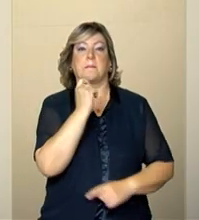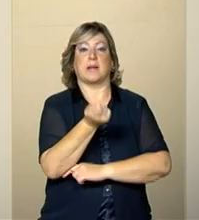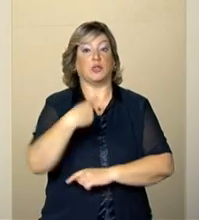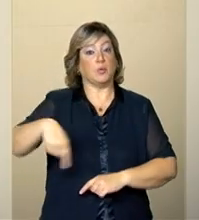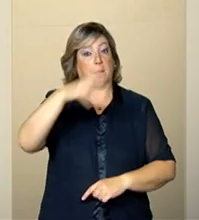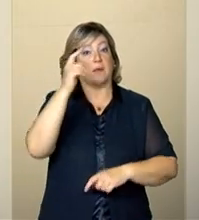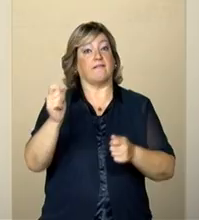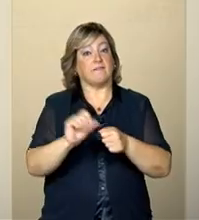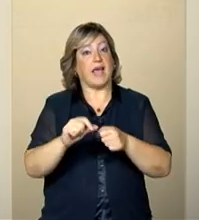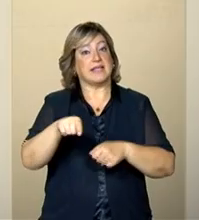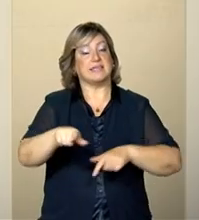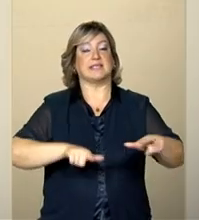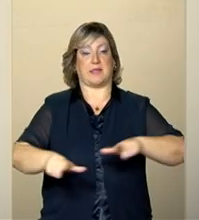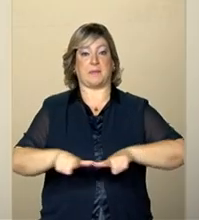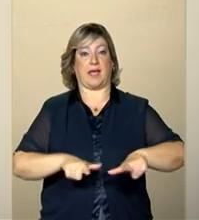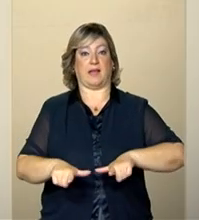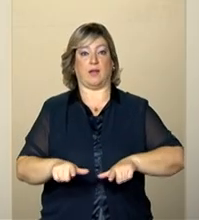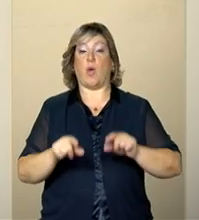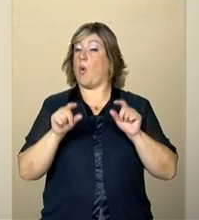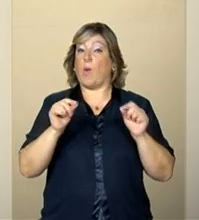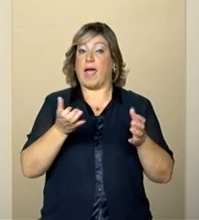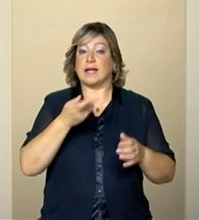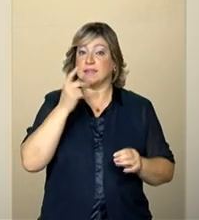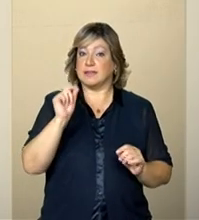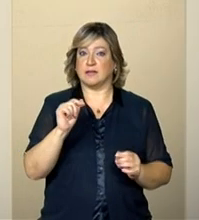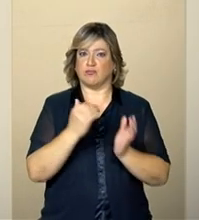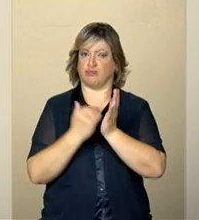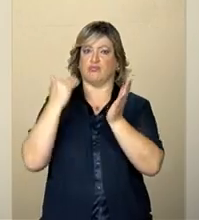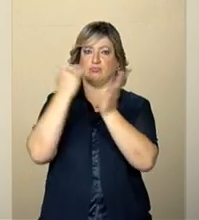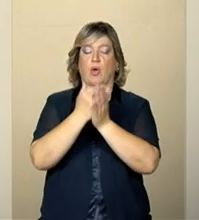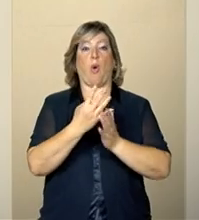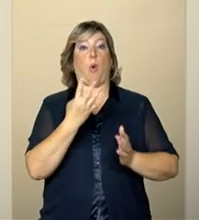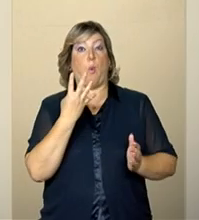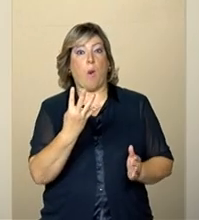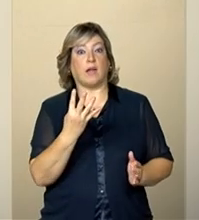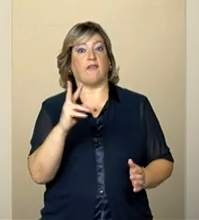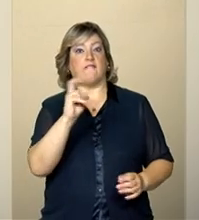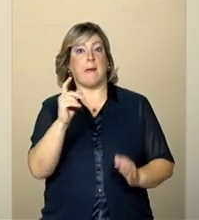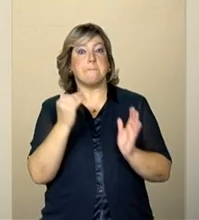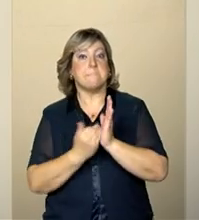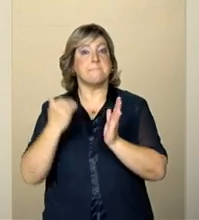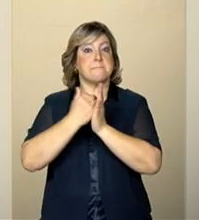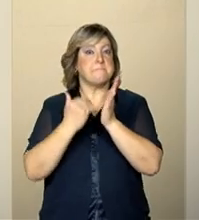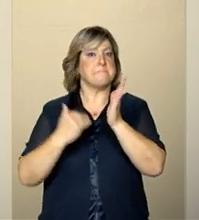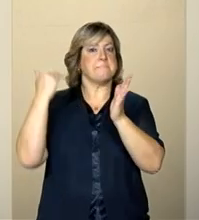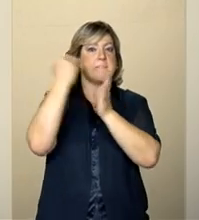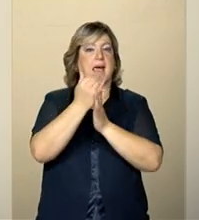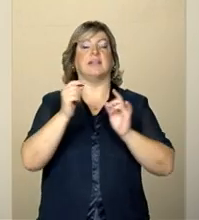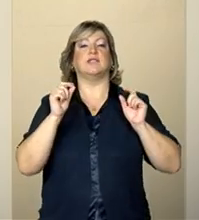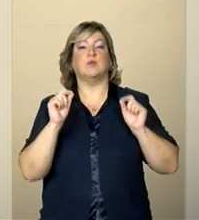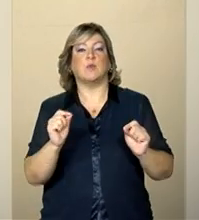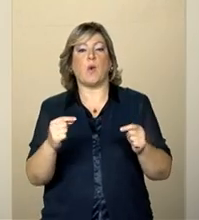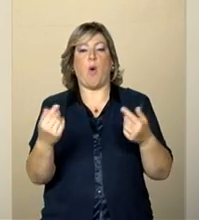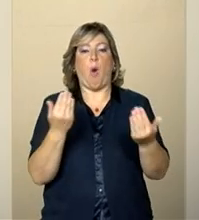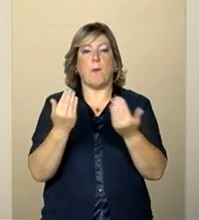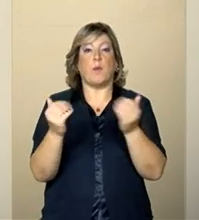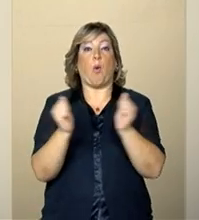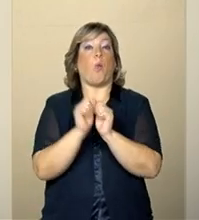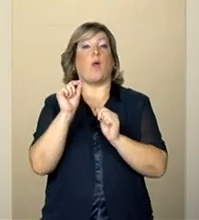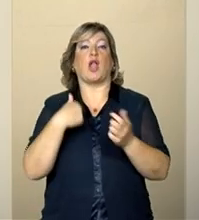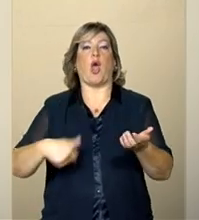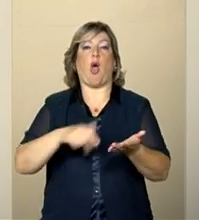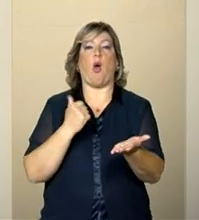produtores O que significa para você ter uma ideia um aumento de quatro vezes em relação ao que comamos